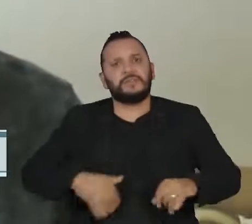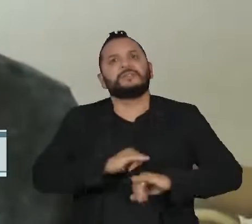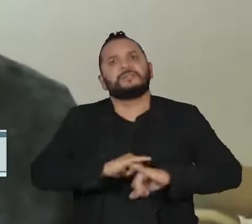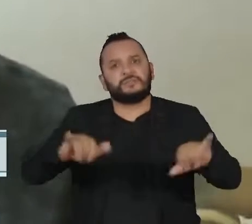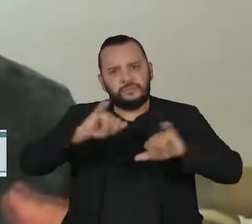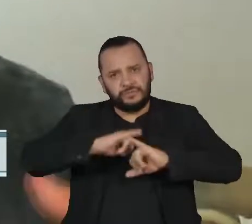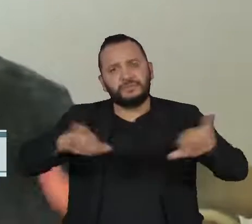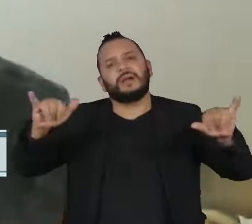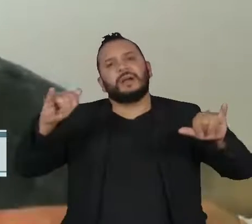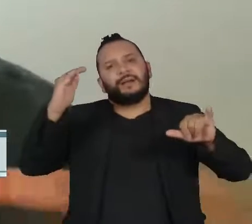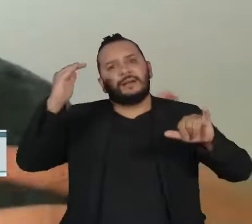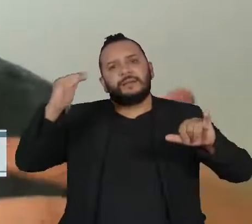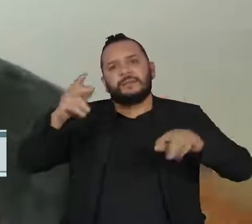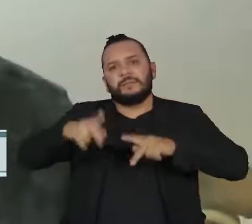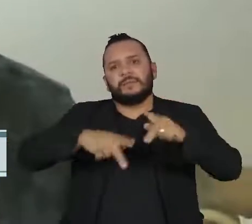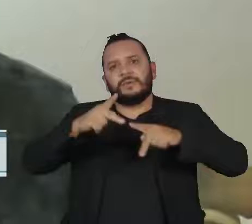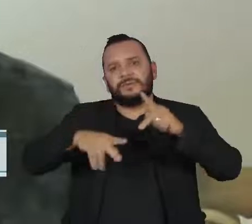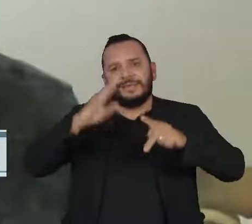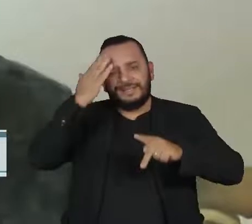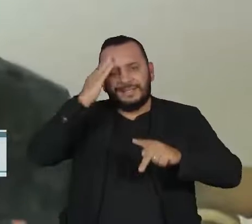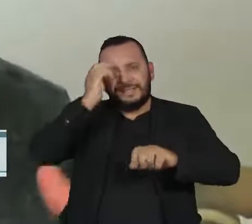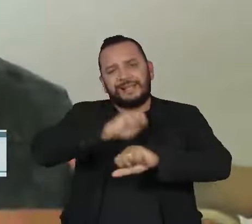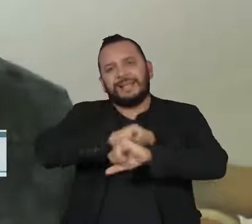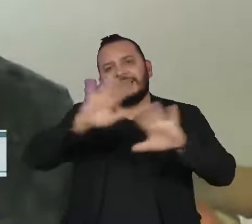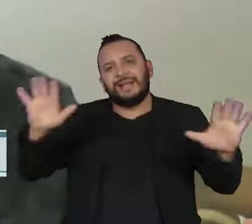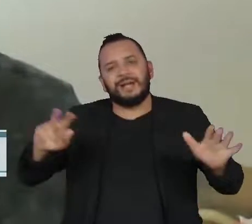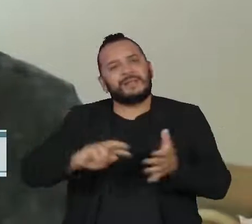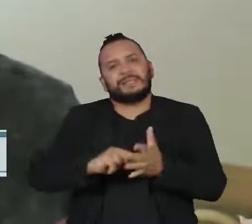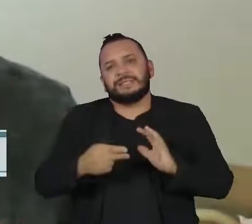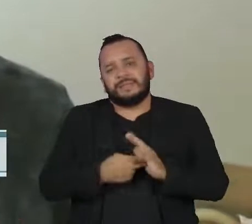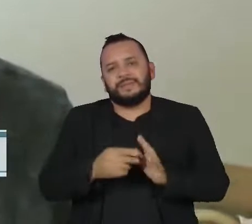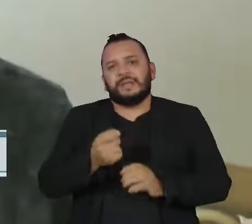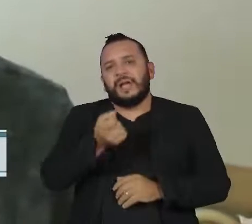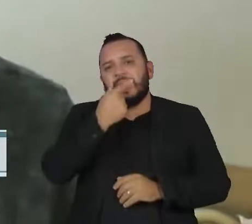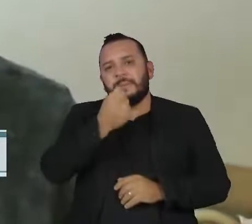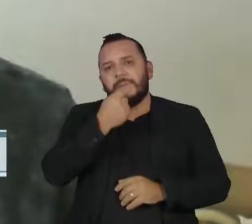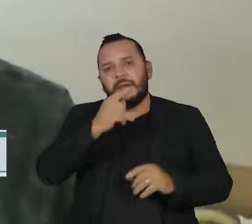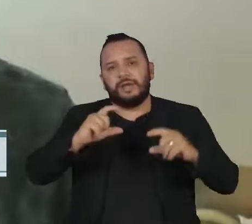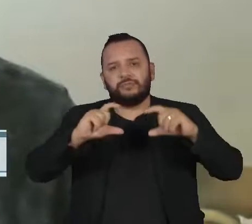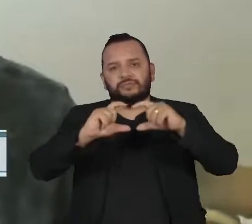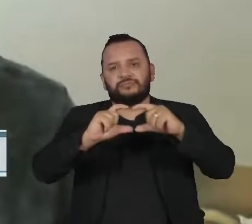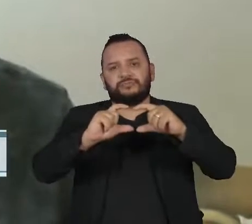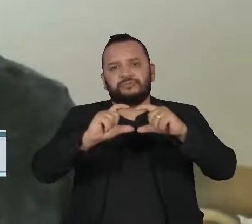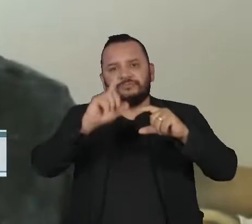ter mais visibilidade, mais publicidade da política de